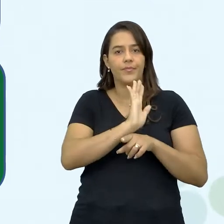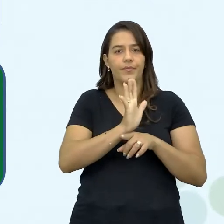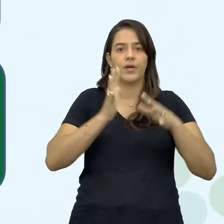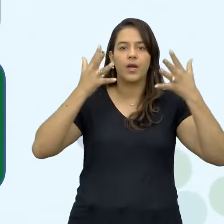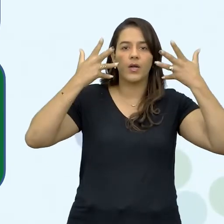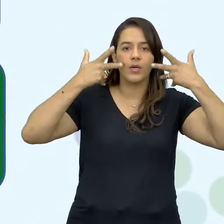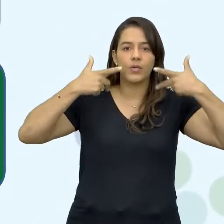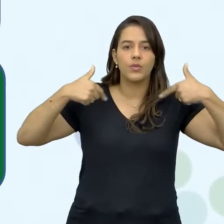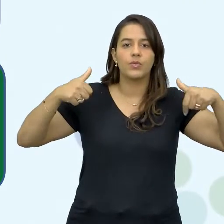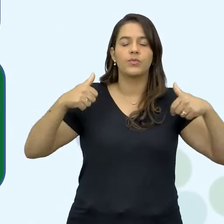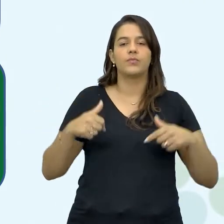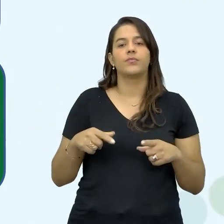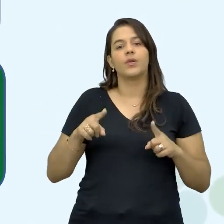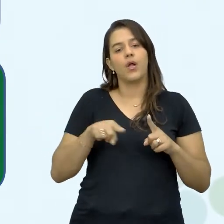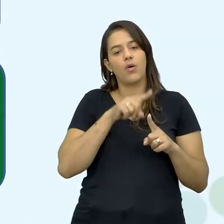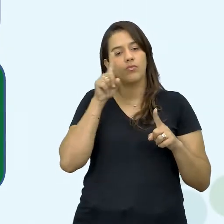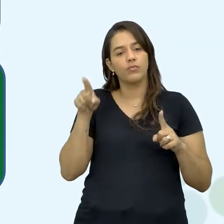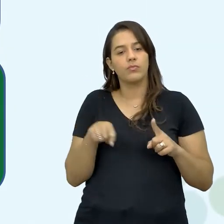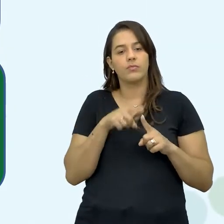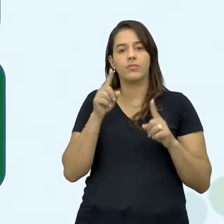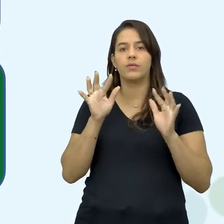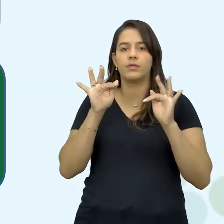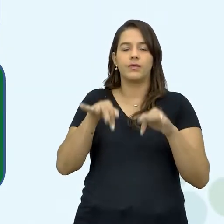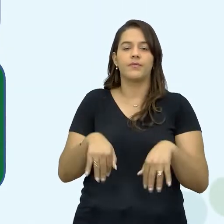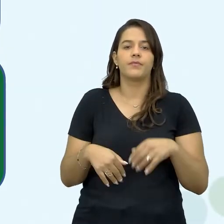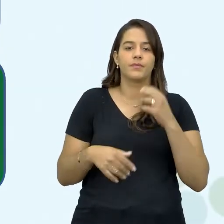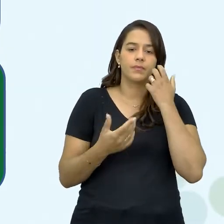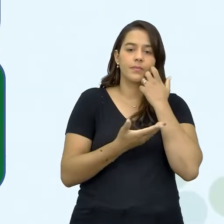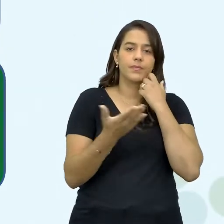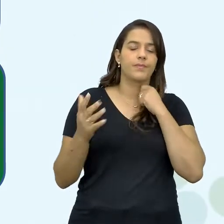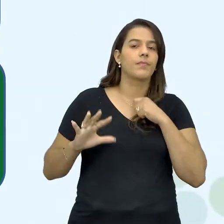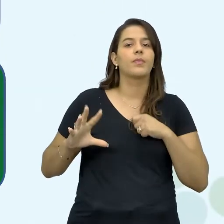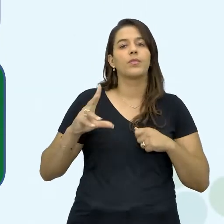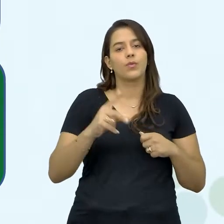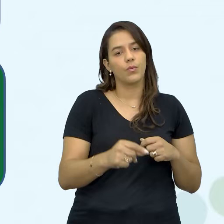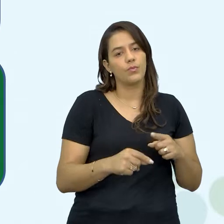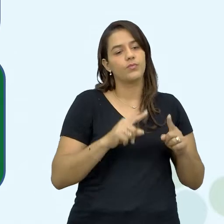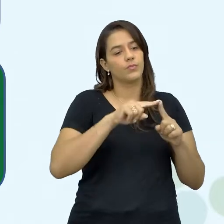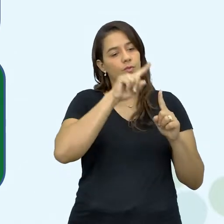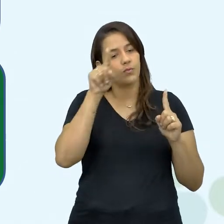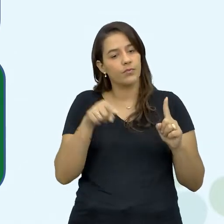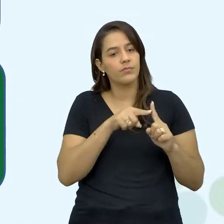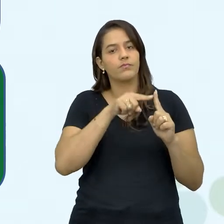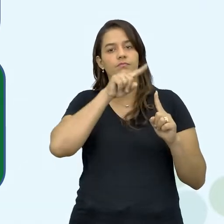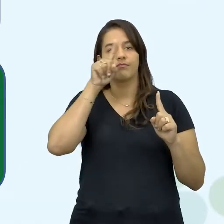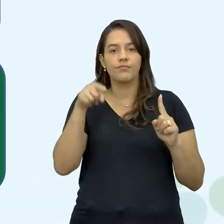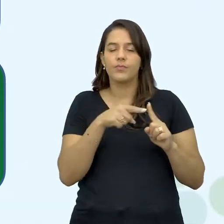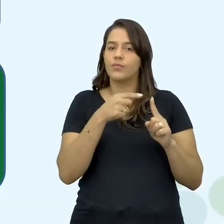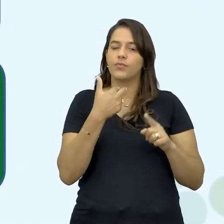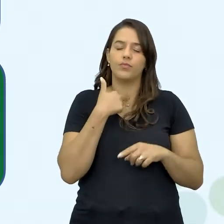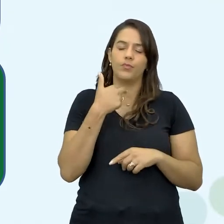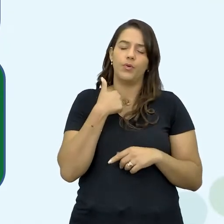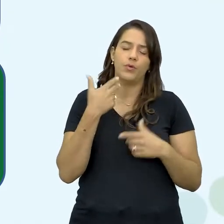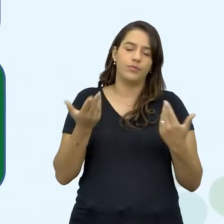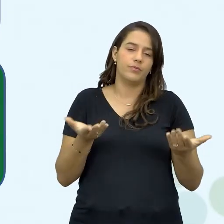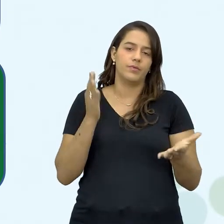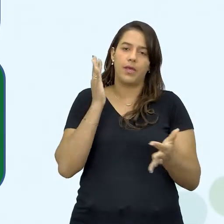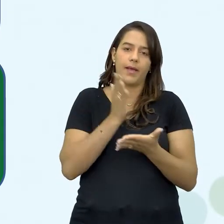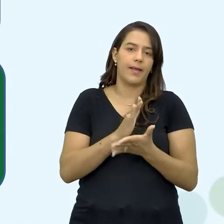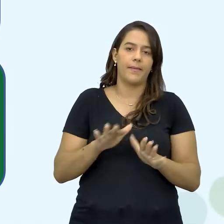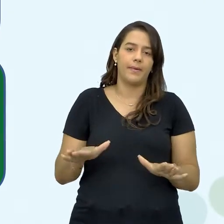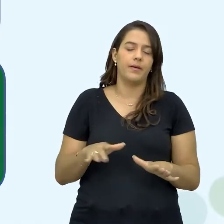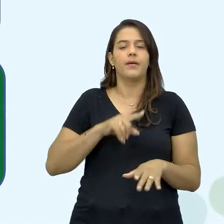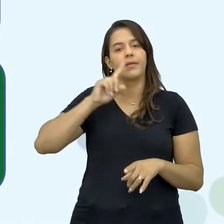ciclo sem fim. Exatamente. Mas essa frasezinha está meio que redundante, porque todo ciclo já não pode ter fim. Então o ciclo sem fim está um pouco